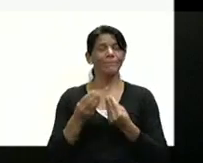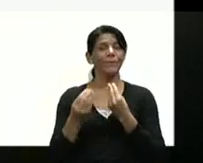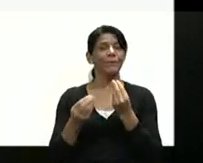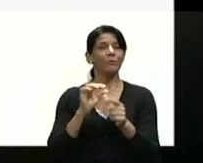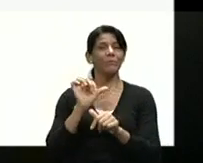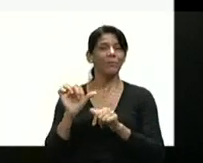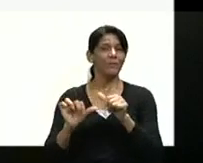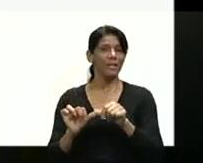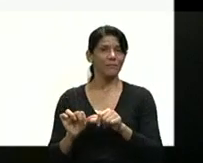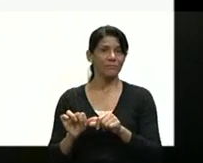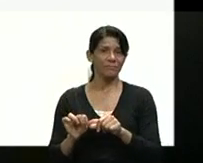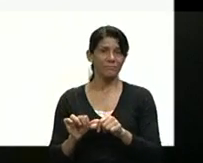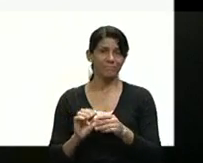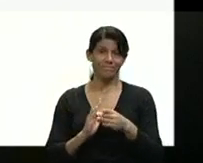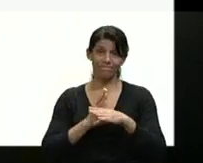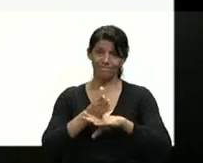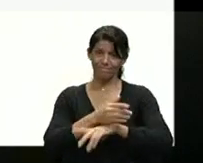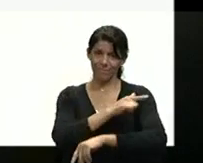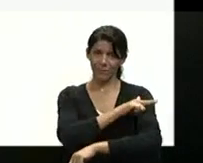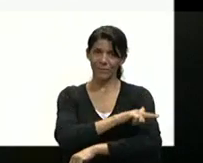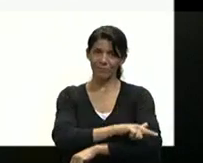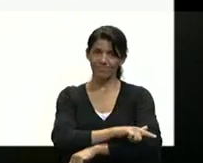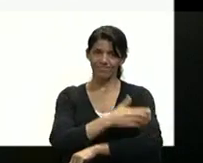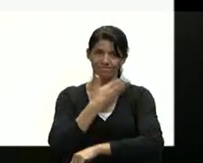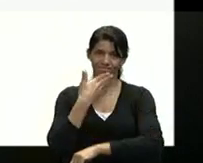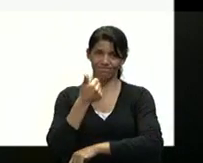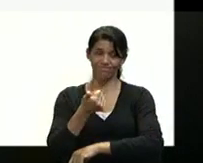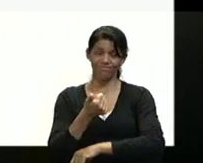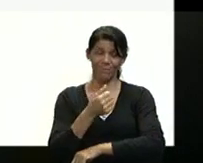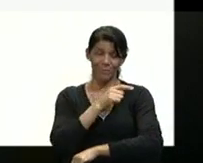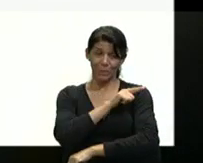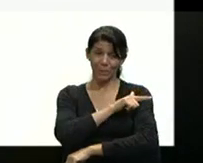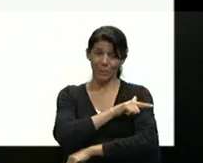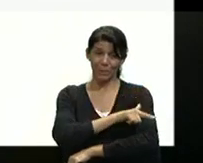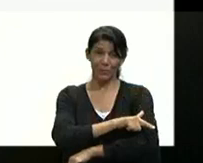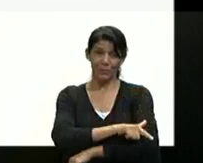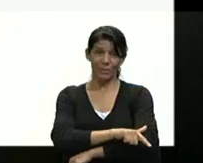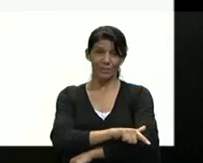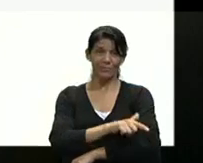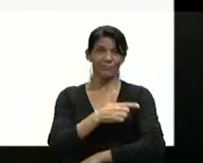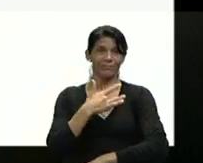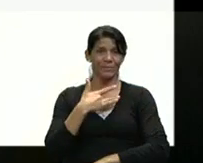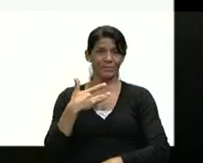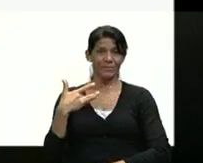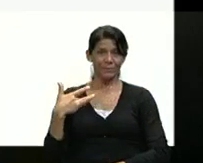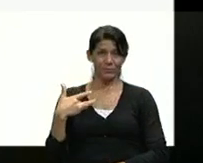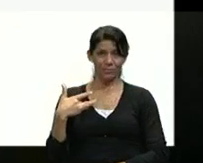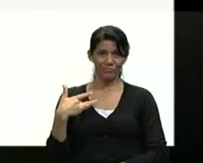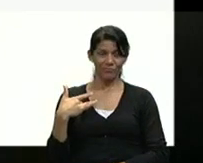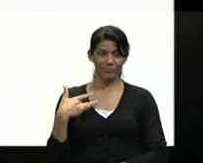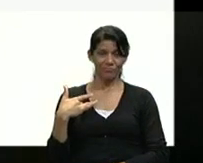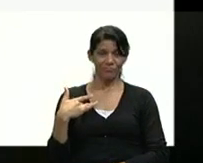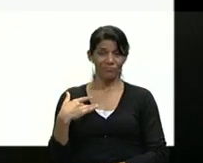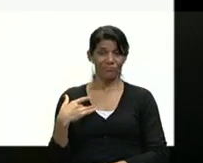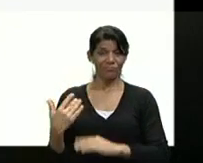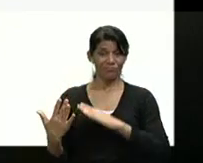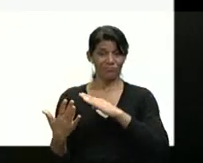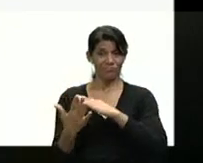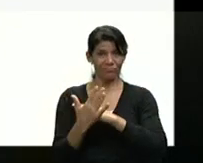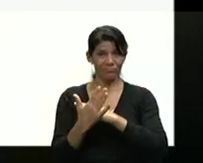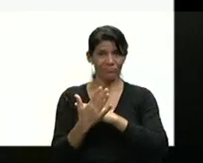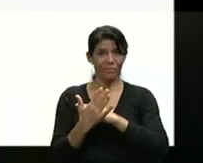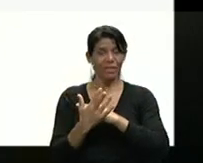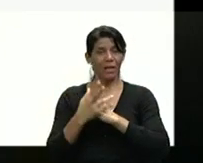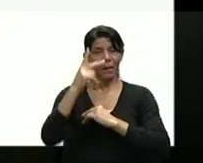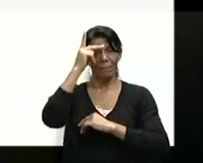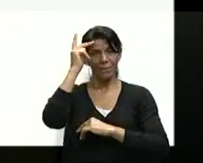o melhor caminho. Uma educação para a saúde, promoção de saúde. E isso